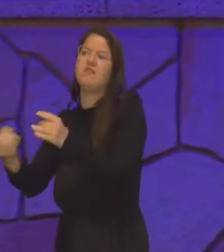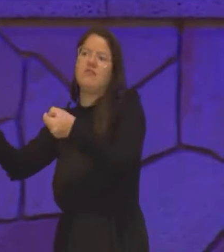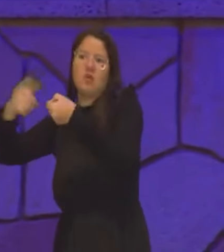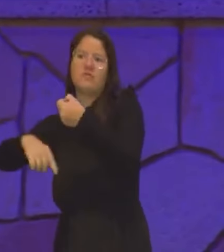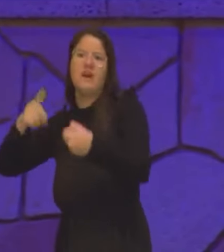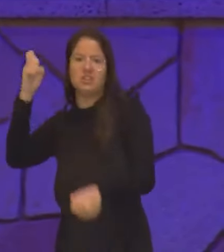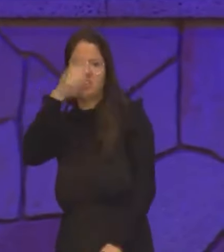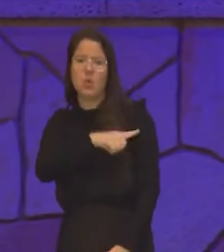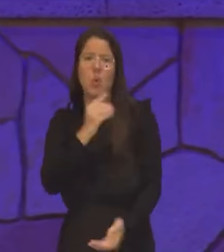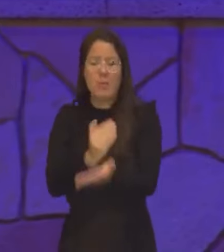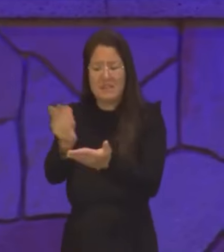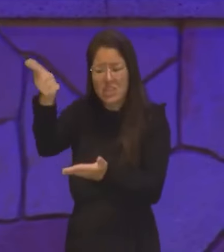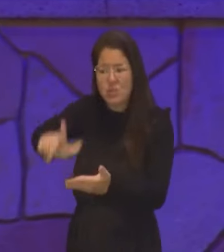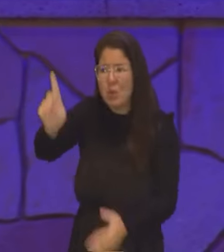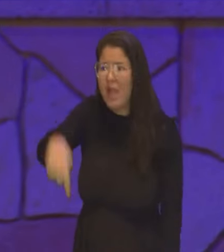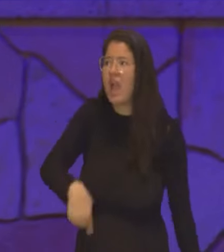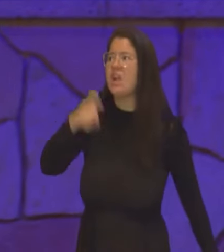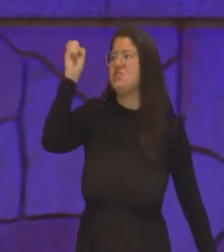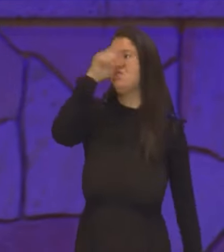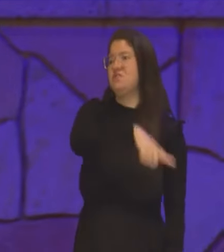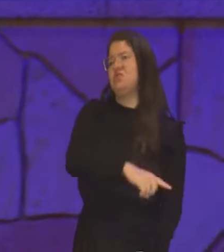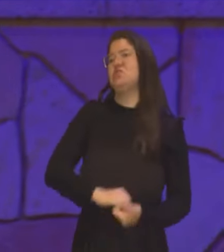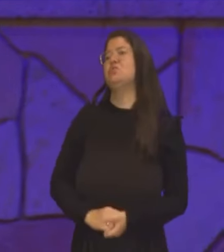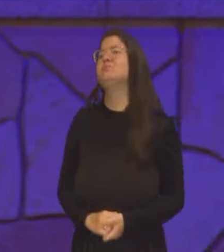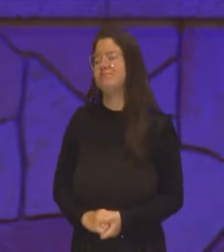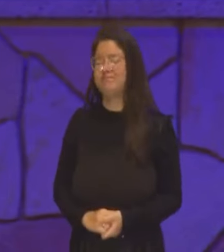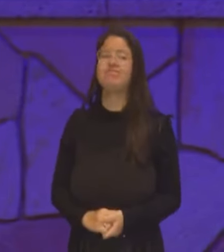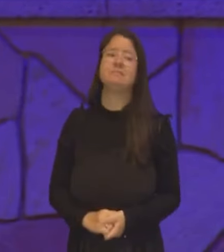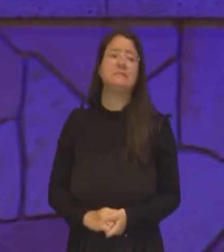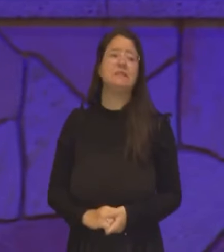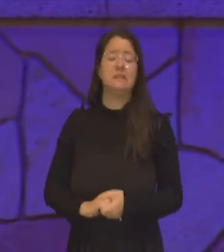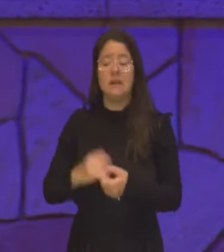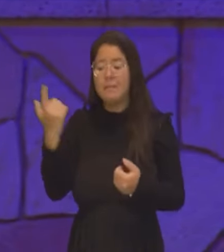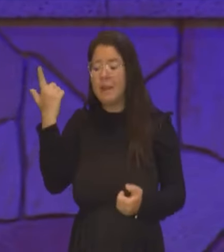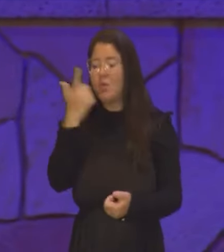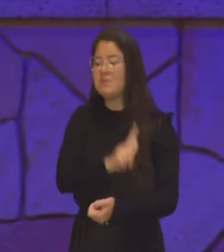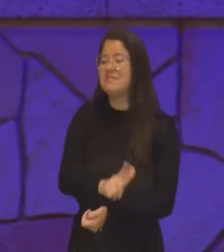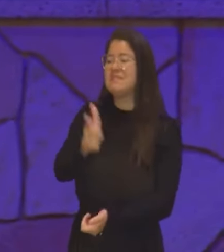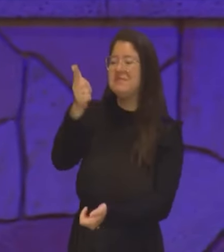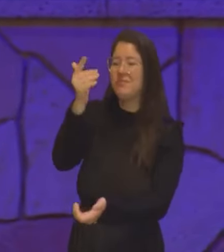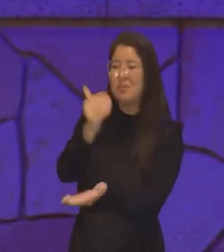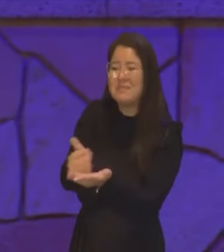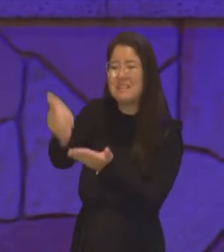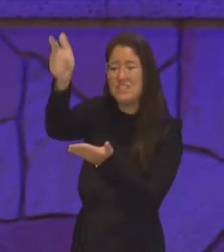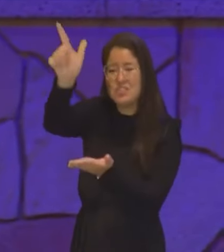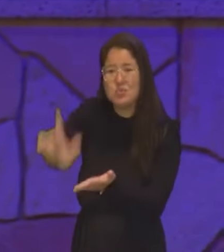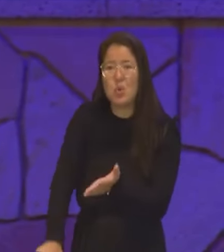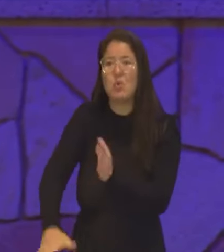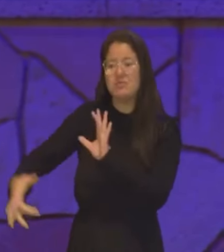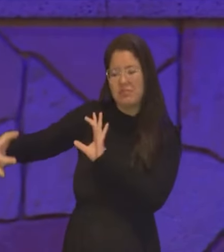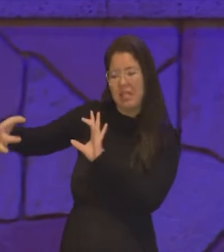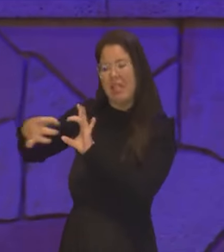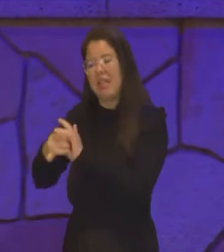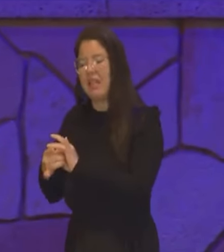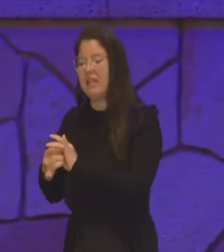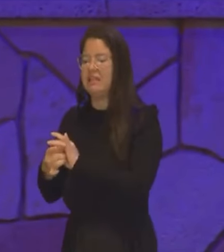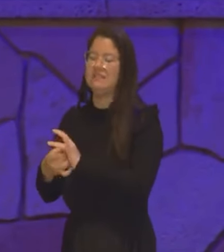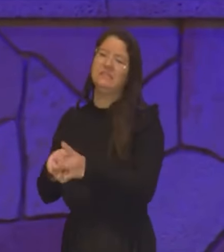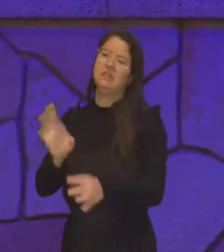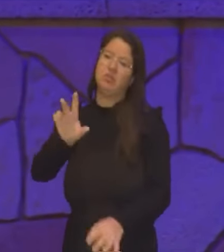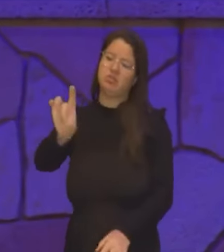rompida. O recomeço é difícil. Para que seja reconquistada a confiança, não só